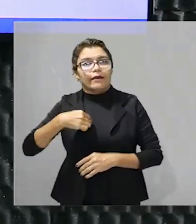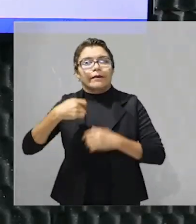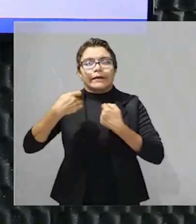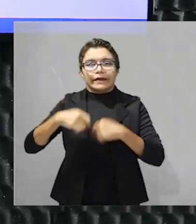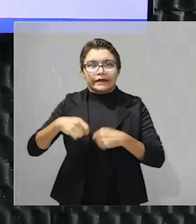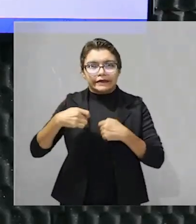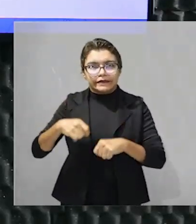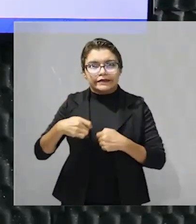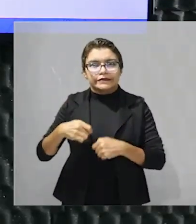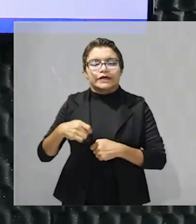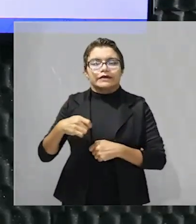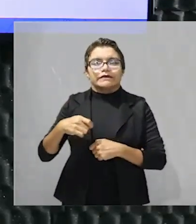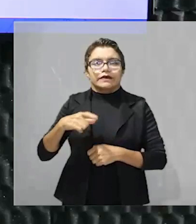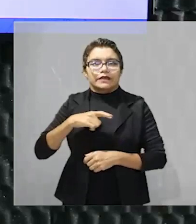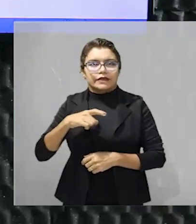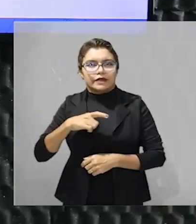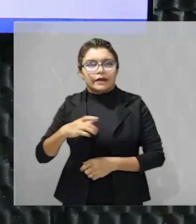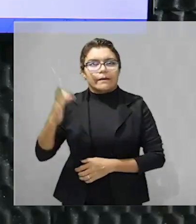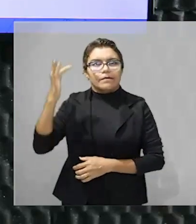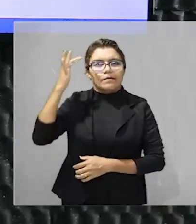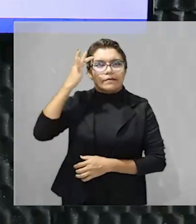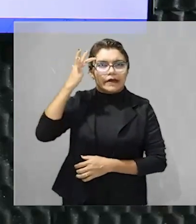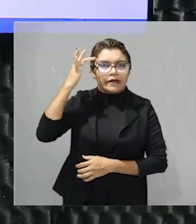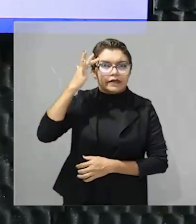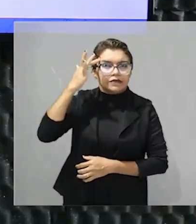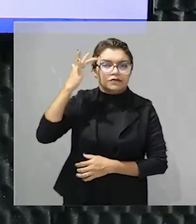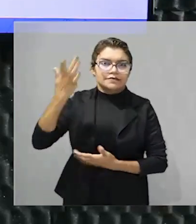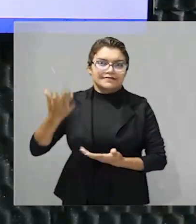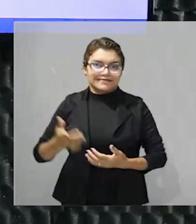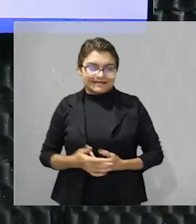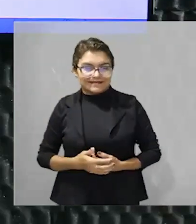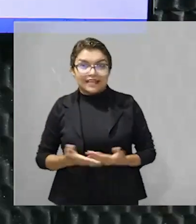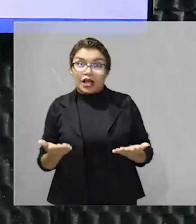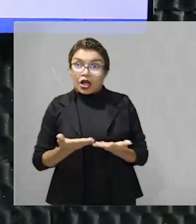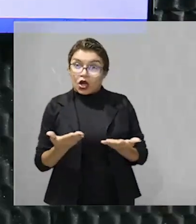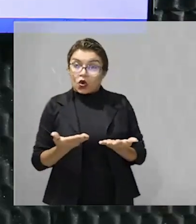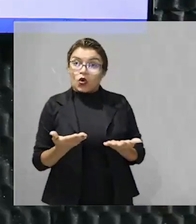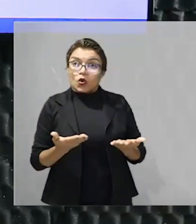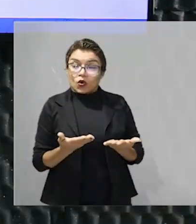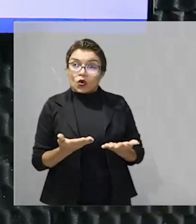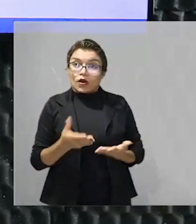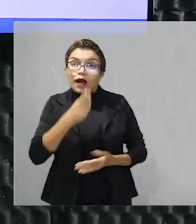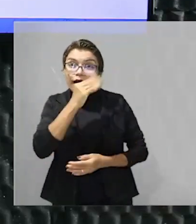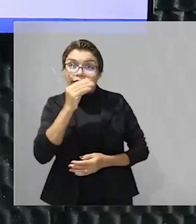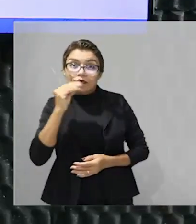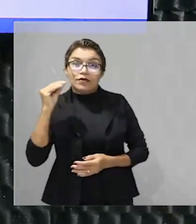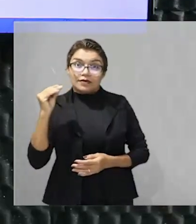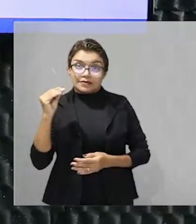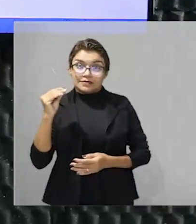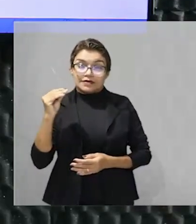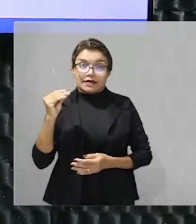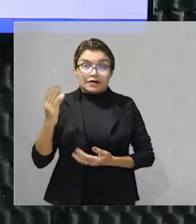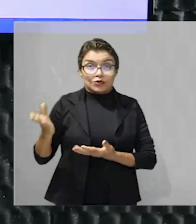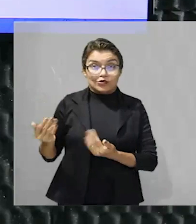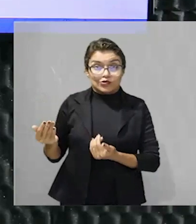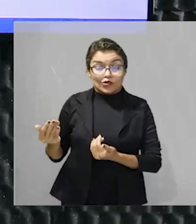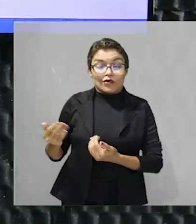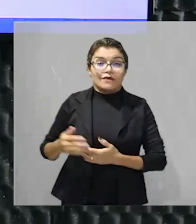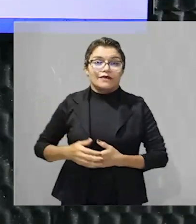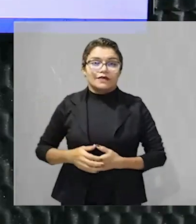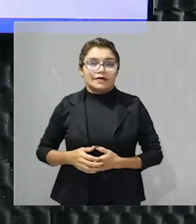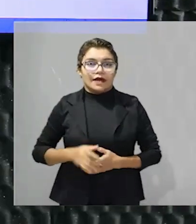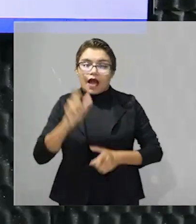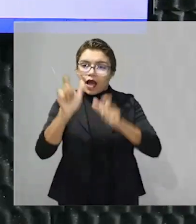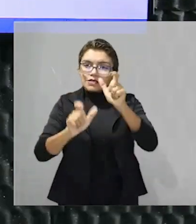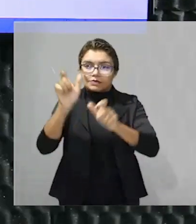mais maduro. Agora, quer dizer, na fase que ele é um adolescente, que ele é um jovem, as pessoas